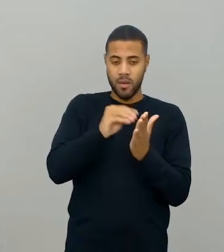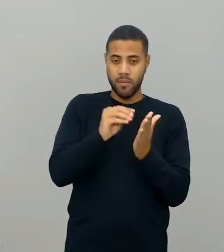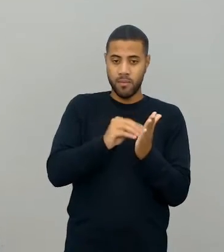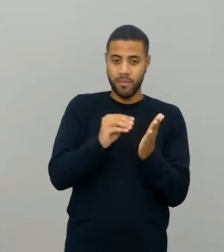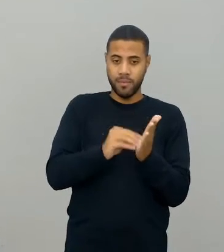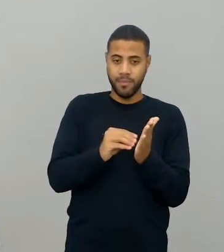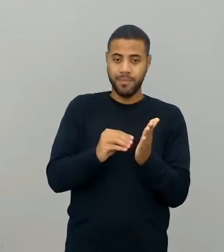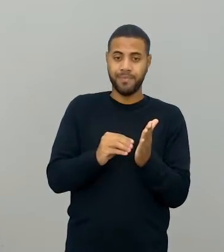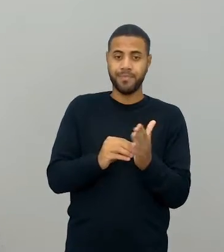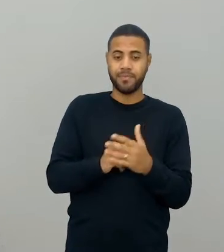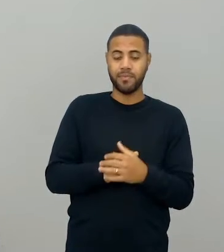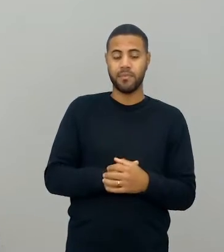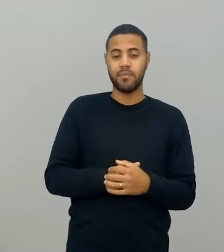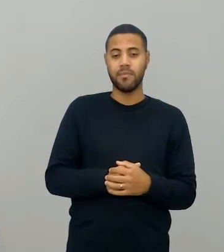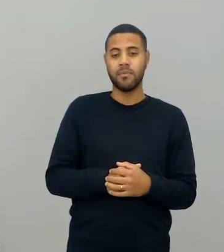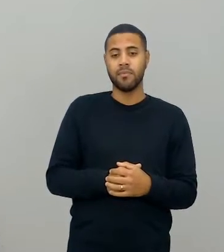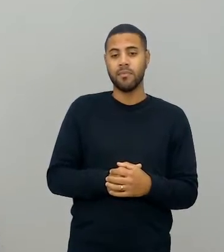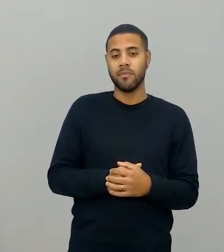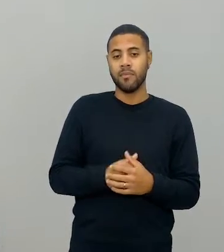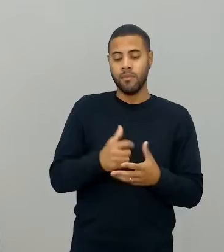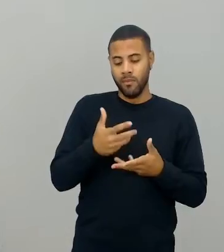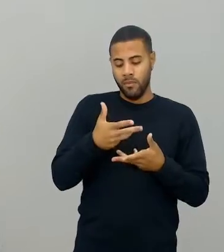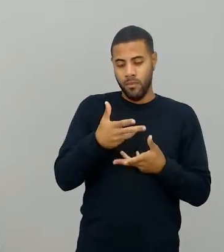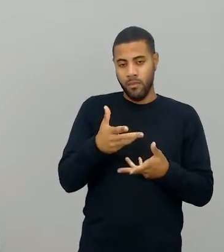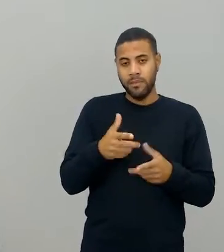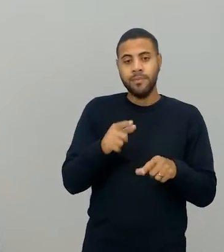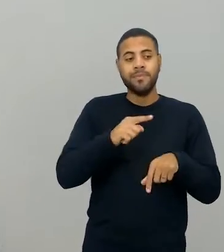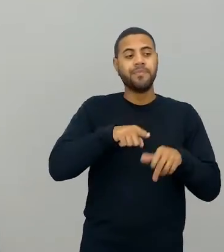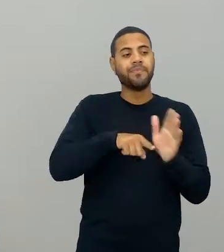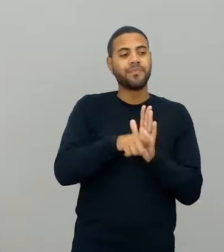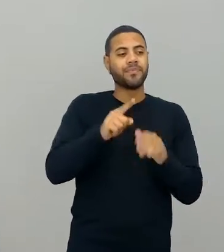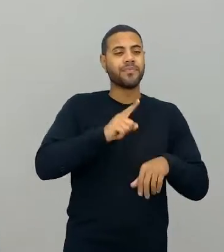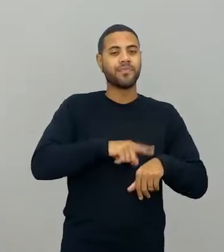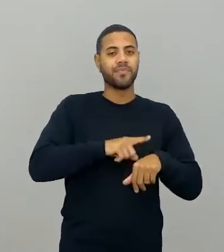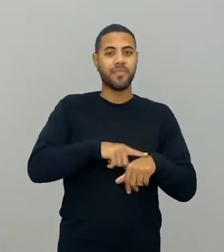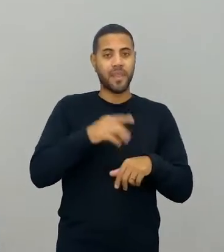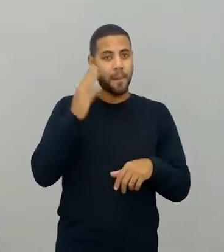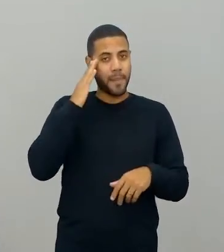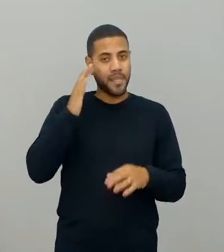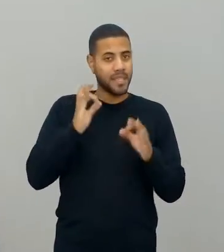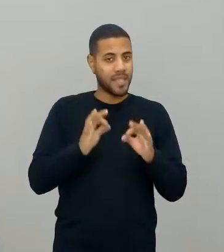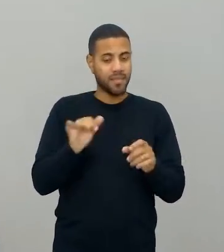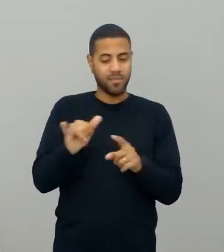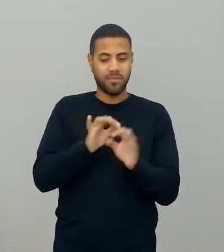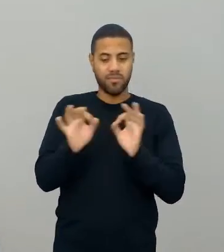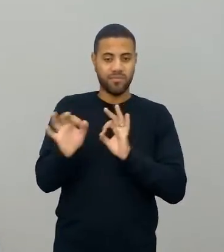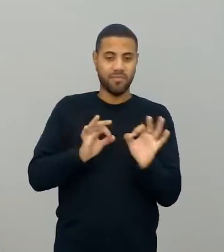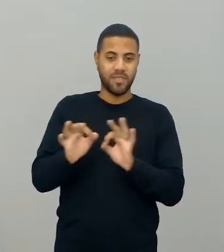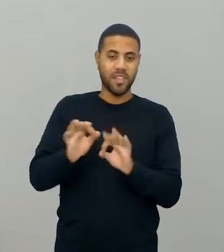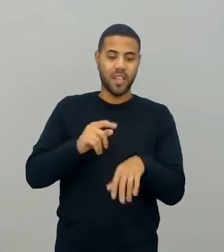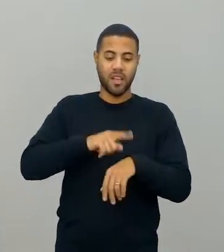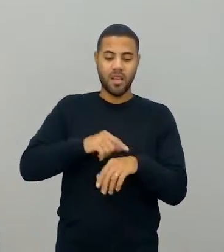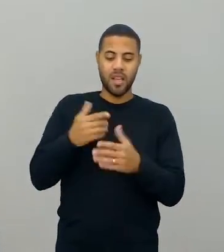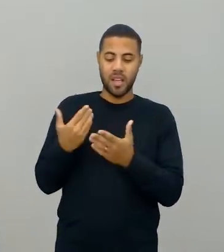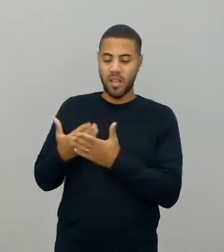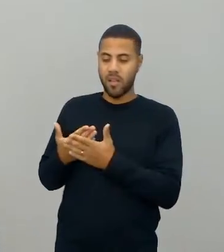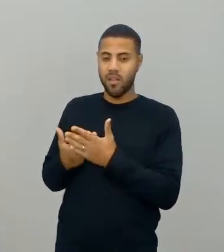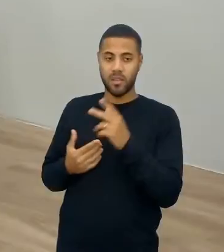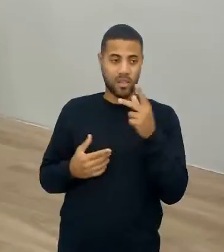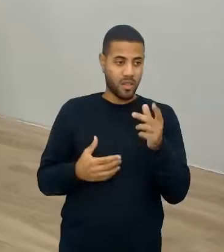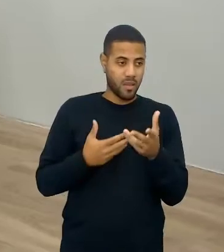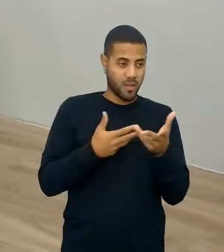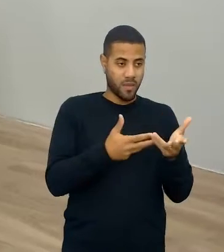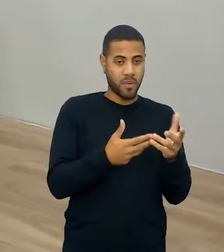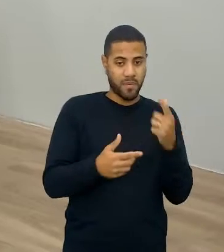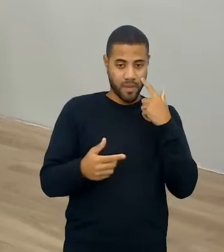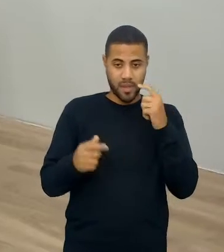Até quando eu recebi o convite, eu já perguntei qual horário, porque eu preciso saber qual é o horário da minha aula, qual horário...